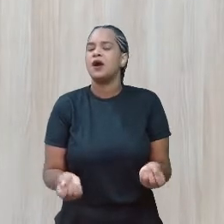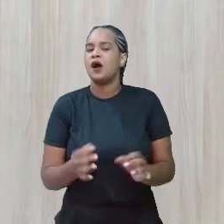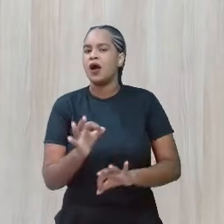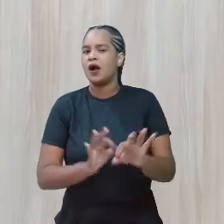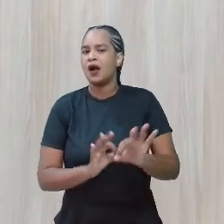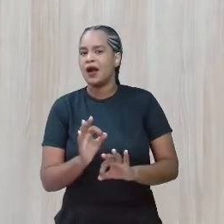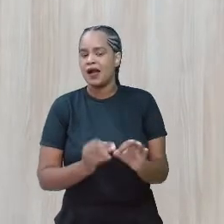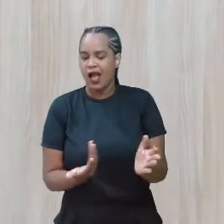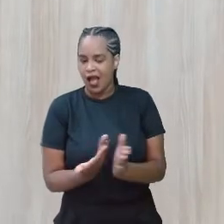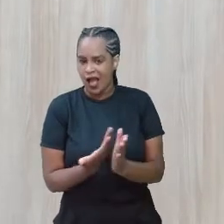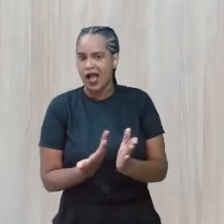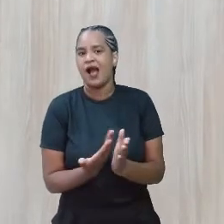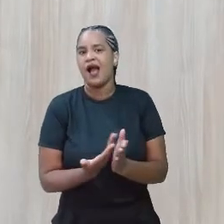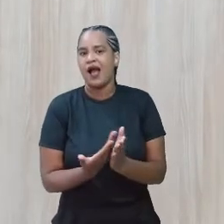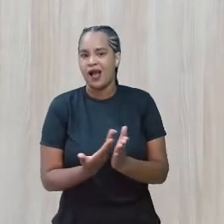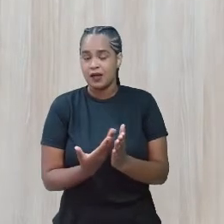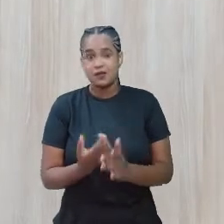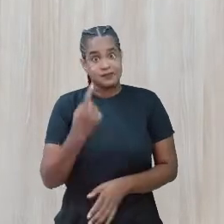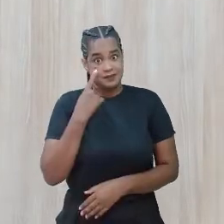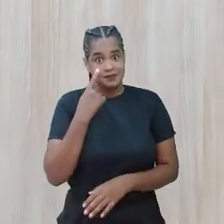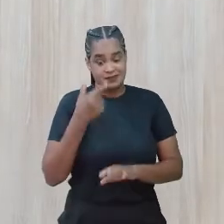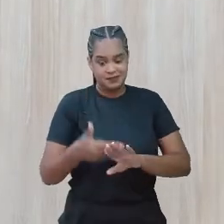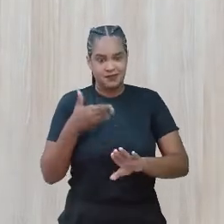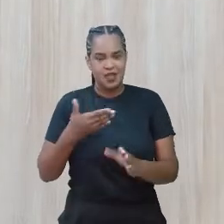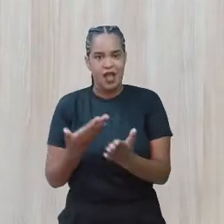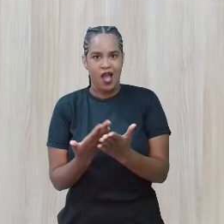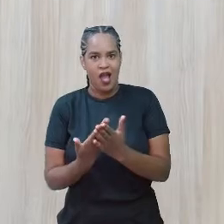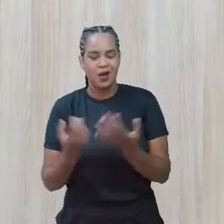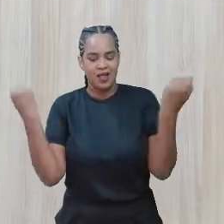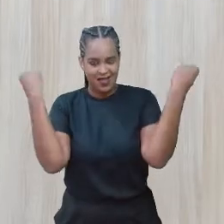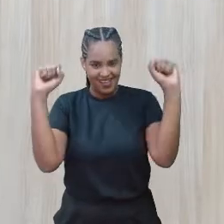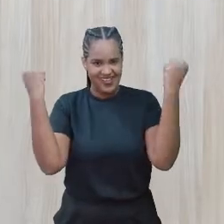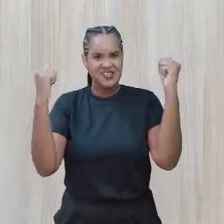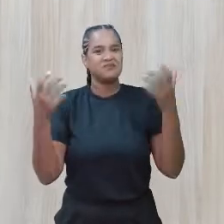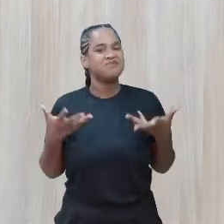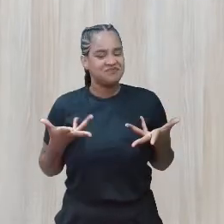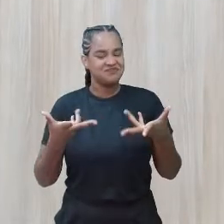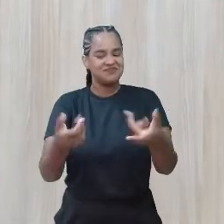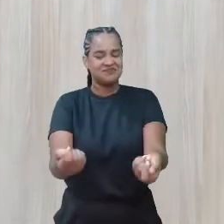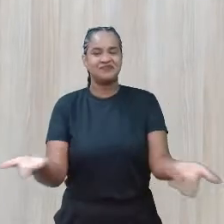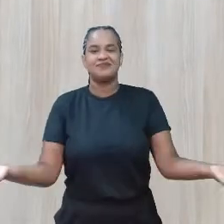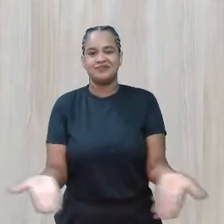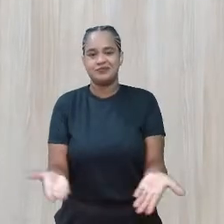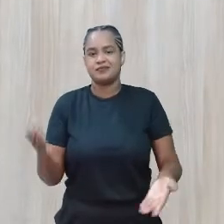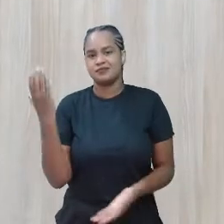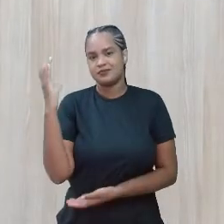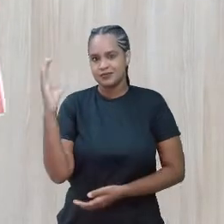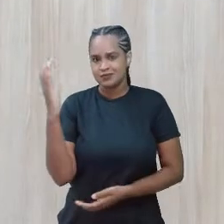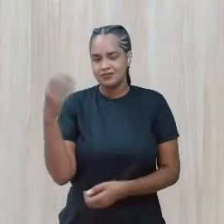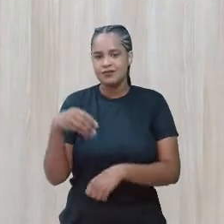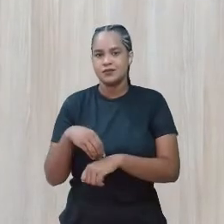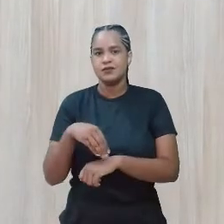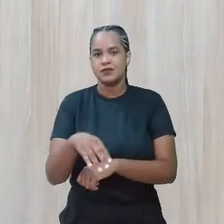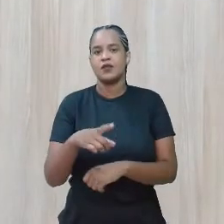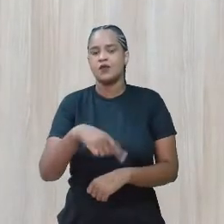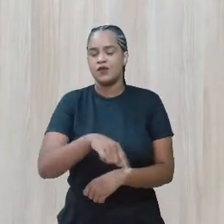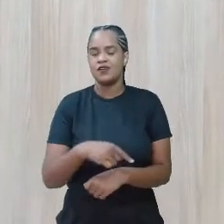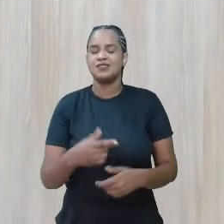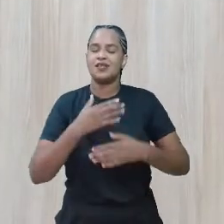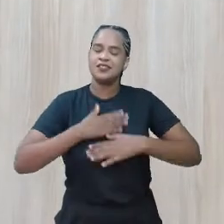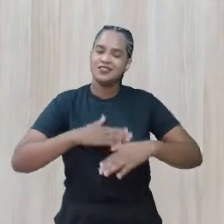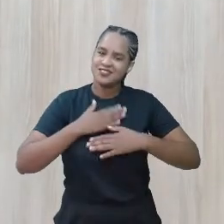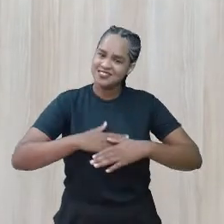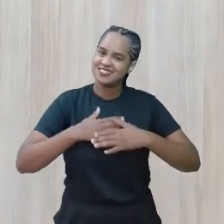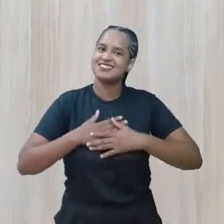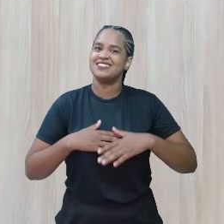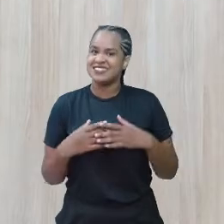vocês. A aula de educação física foi um sucesso, né? Agora, a gente, nessa aula de ciência, vai dar para vocês relaxarem um pouquinho,